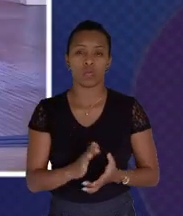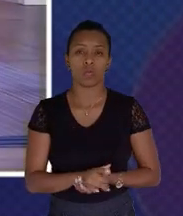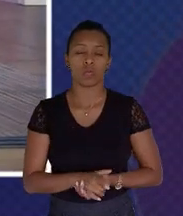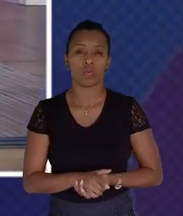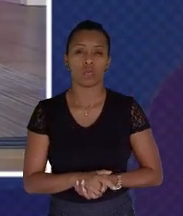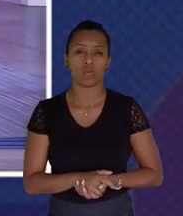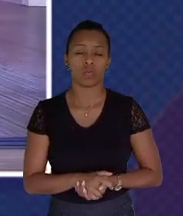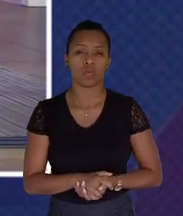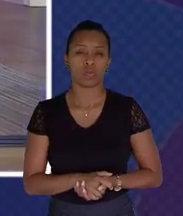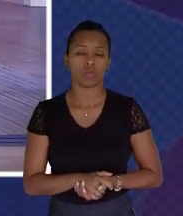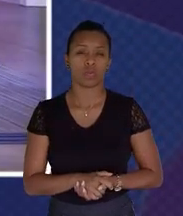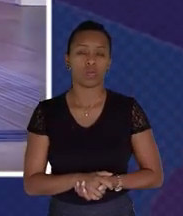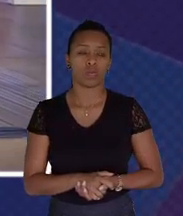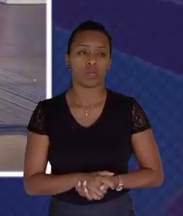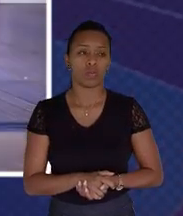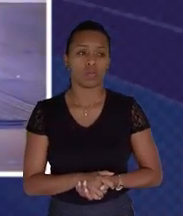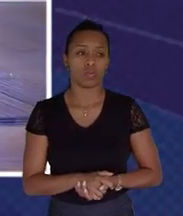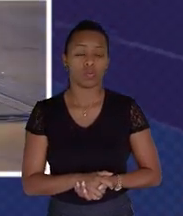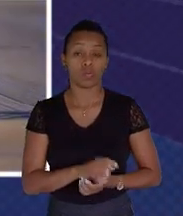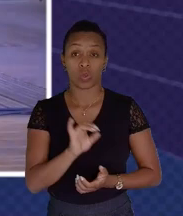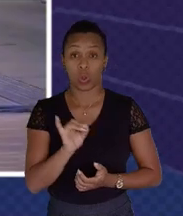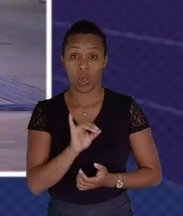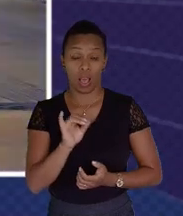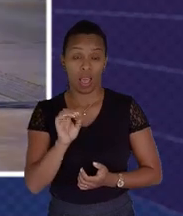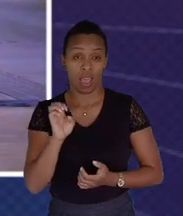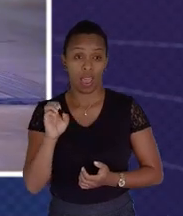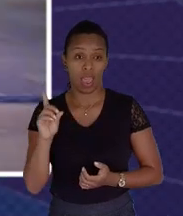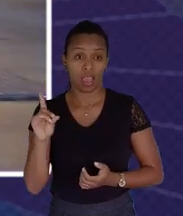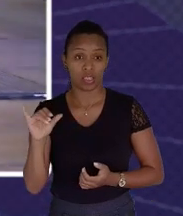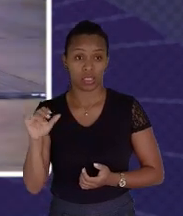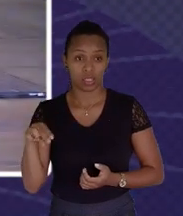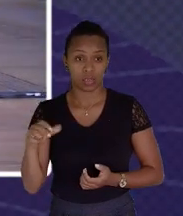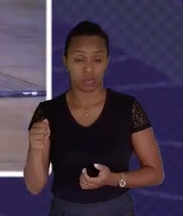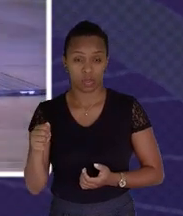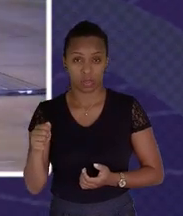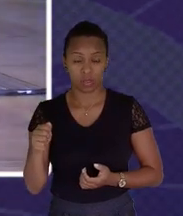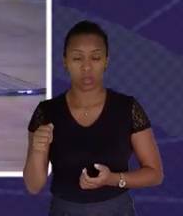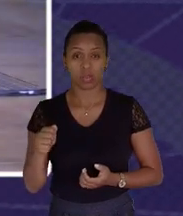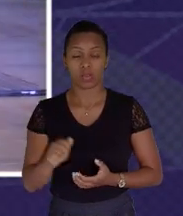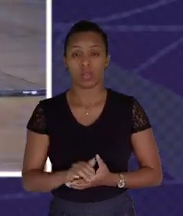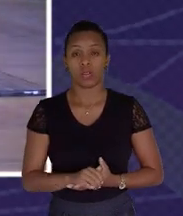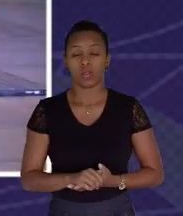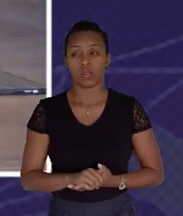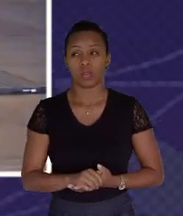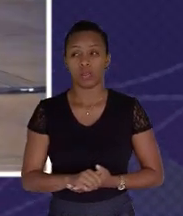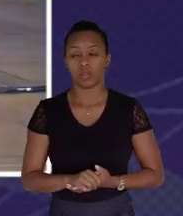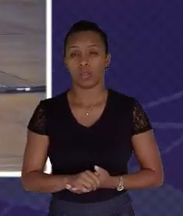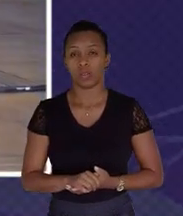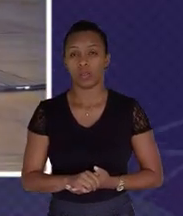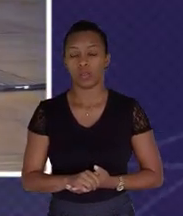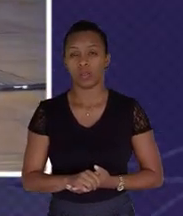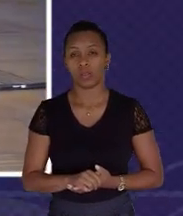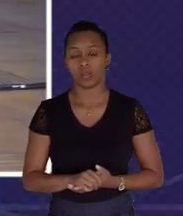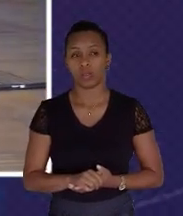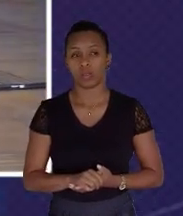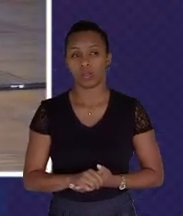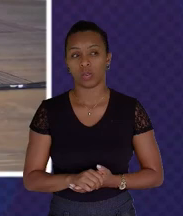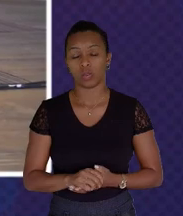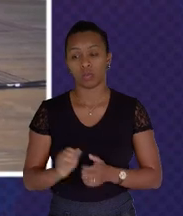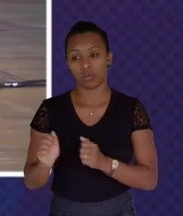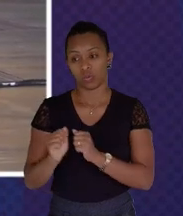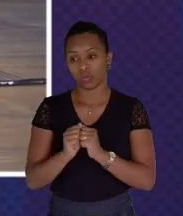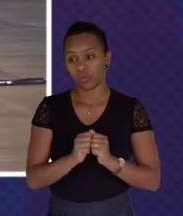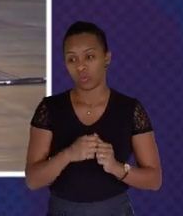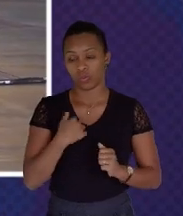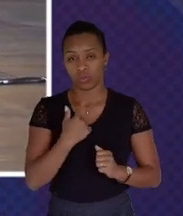Ejima. Olá, Ejima. Bem-vindo. Olá, Ejima Utokun que é também que é a que é a